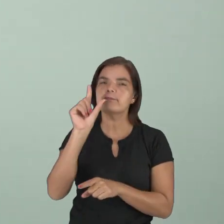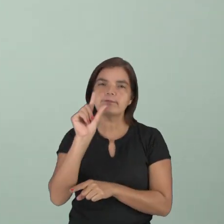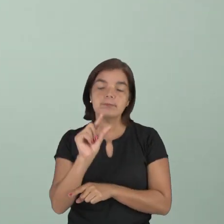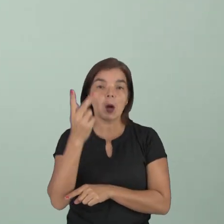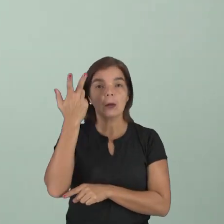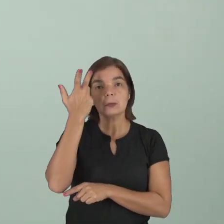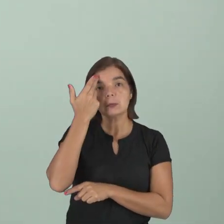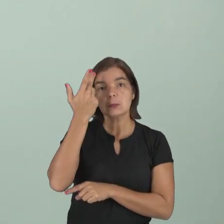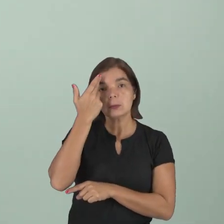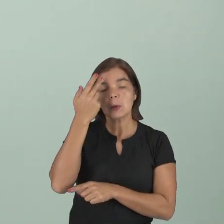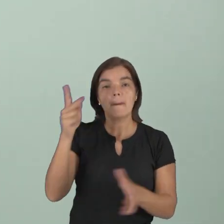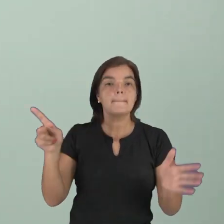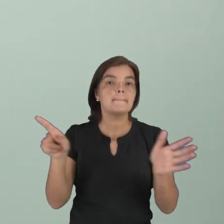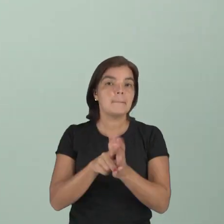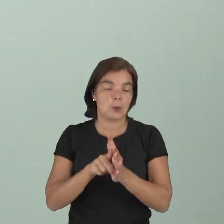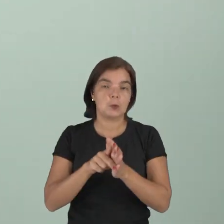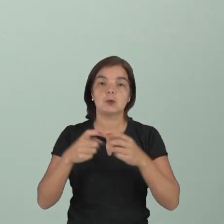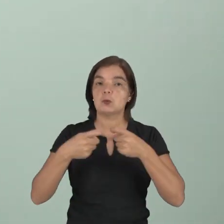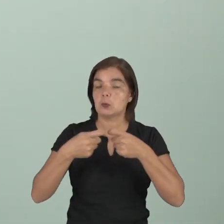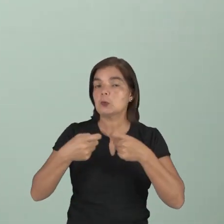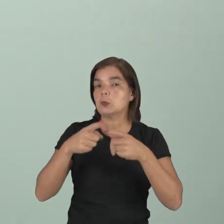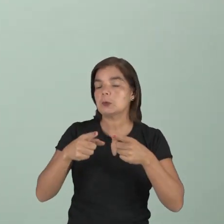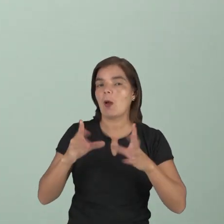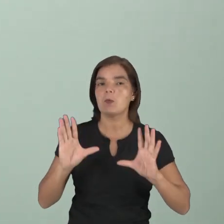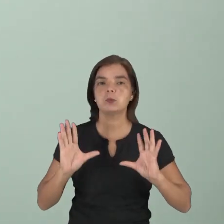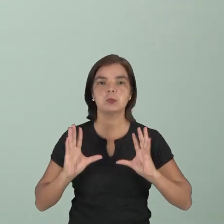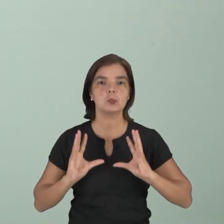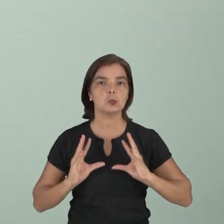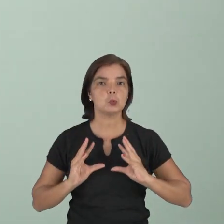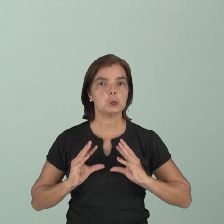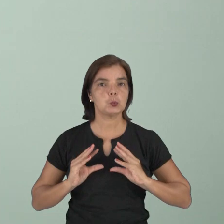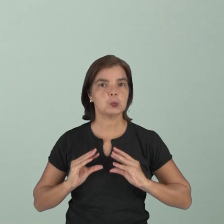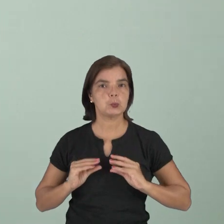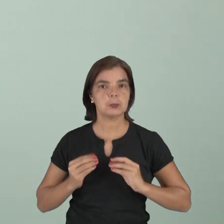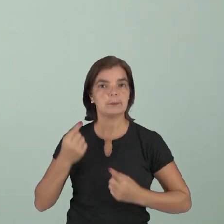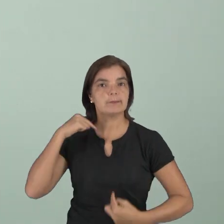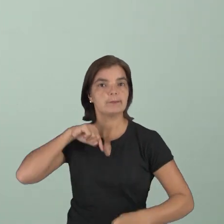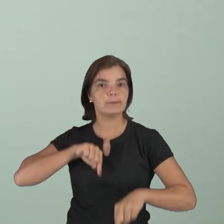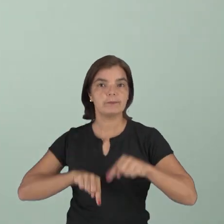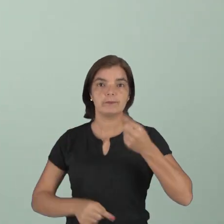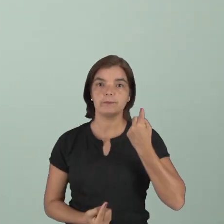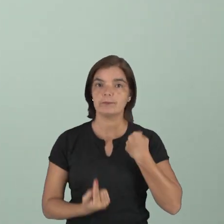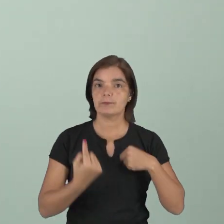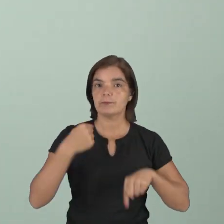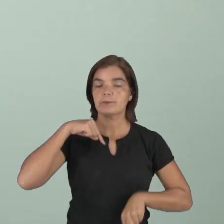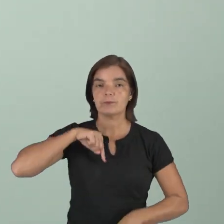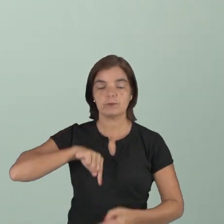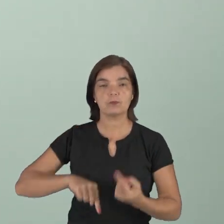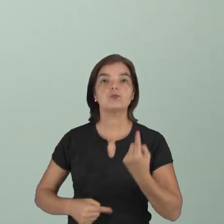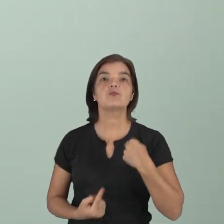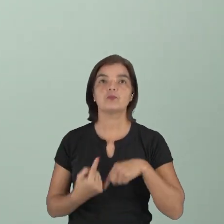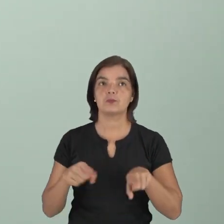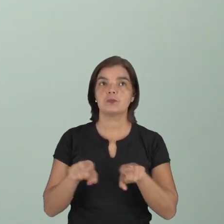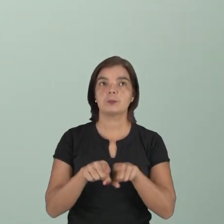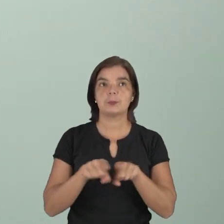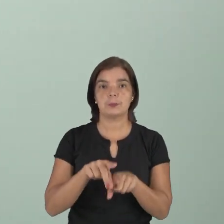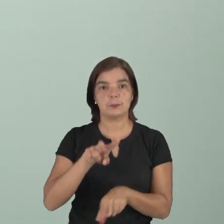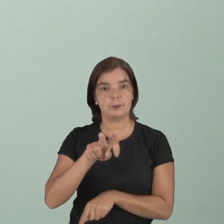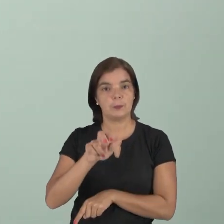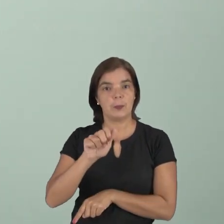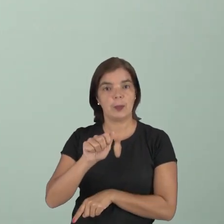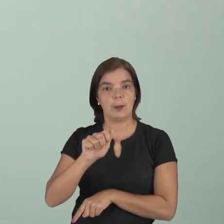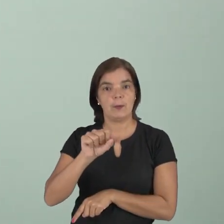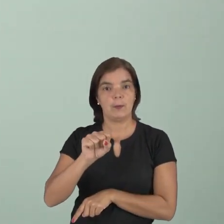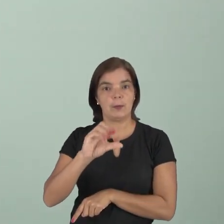menor, naturalmente, por essa propriedade elástica, ela se contrai um pouco, ou seja, reduz o seu tamanho, que a gente chama isso de